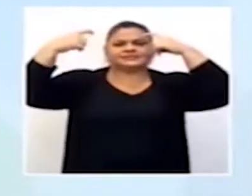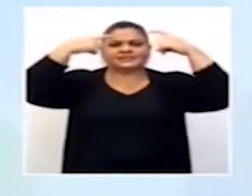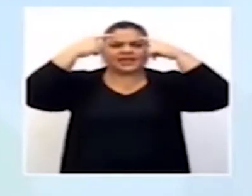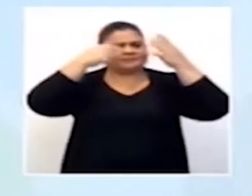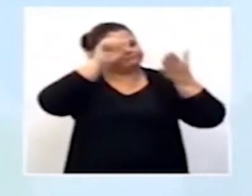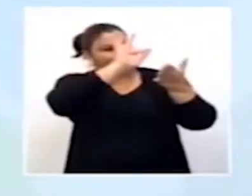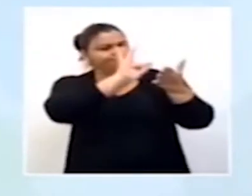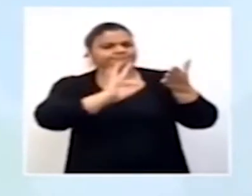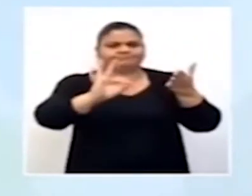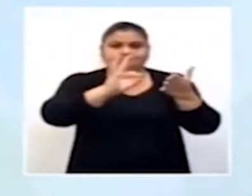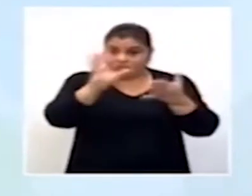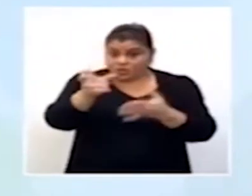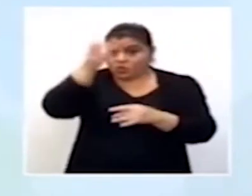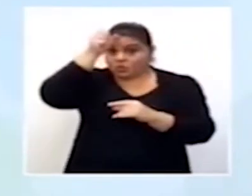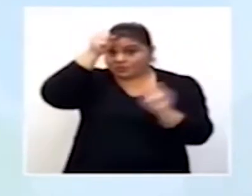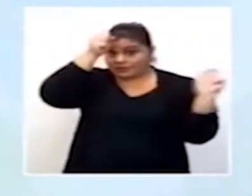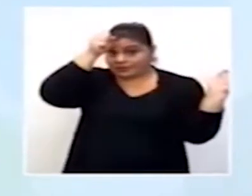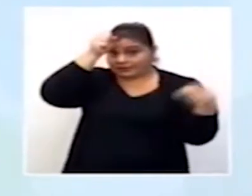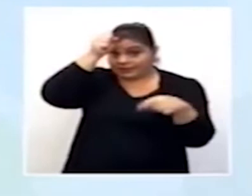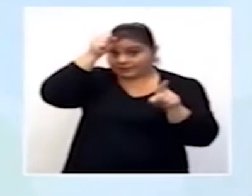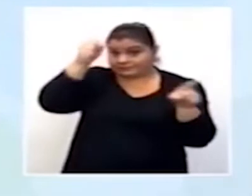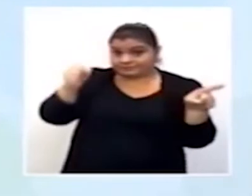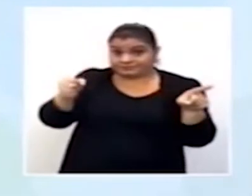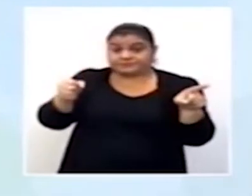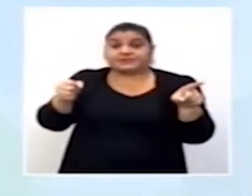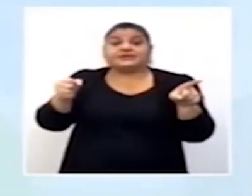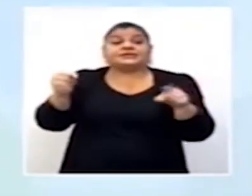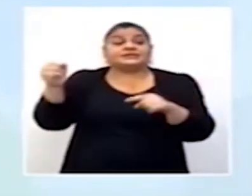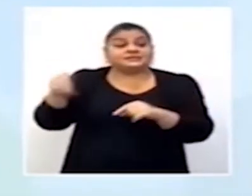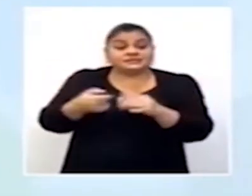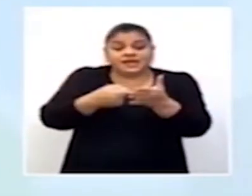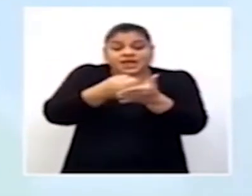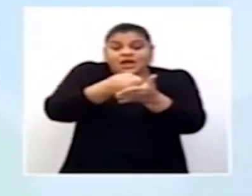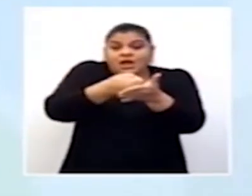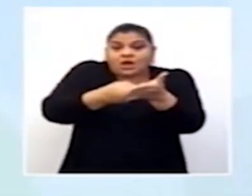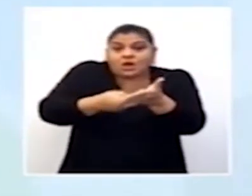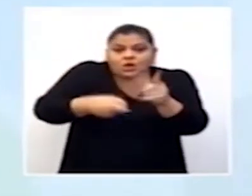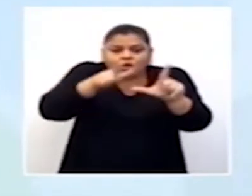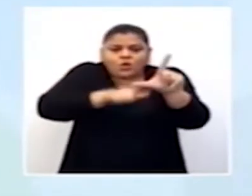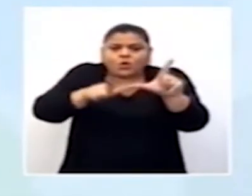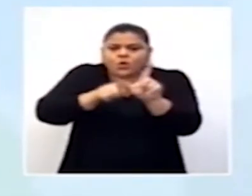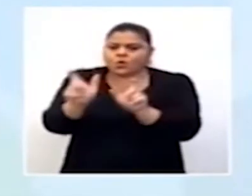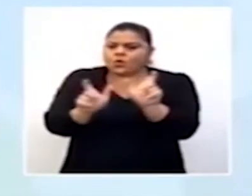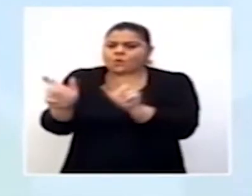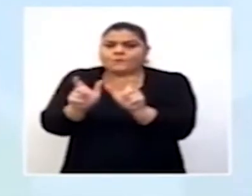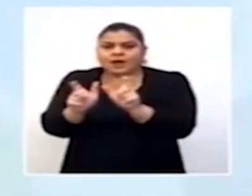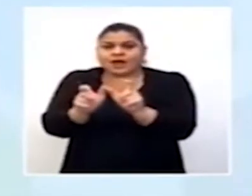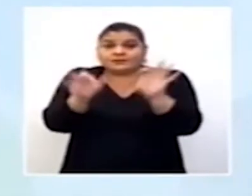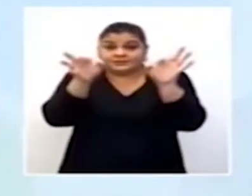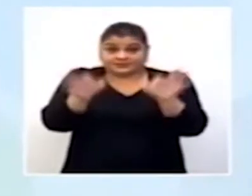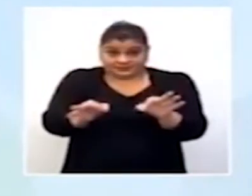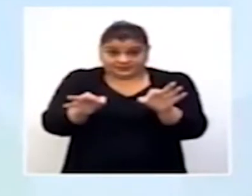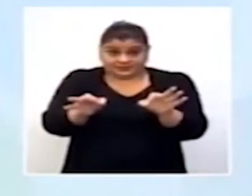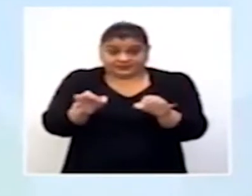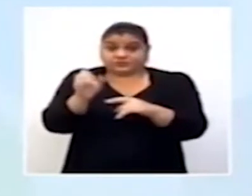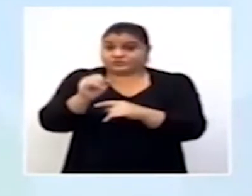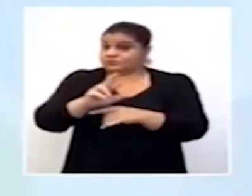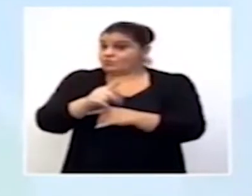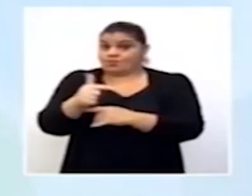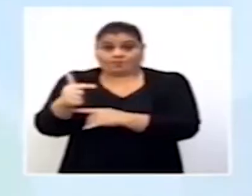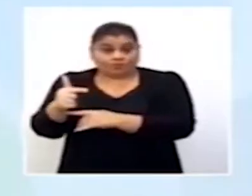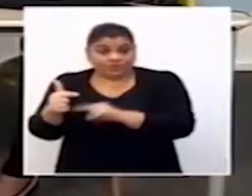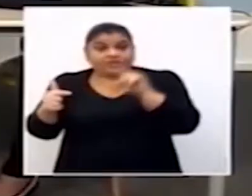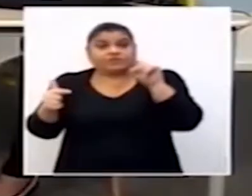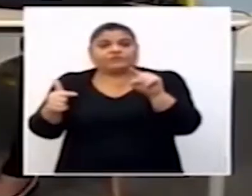é dá para compreender este enunciado e se a ortografia se as palavras estão escritas adequadamente se não